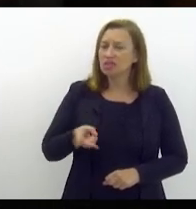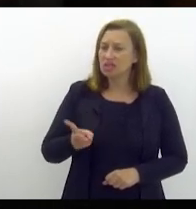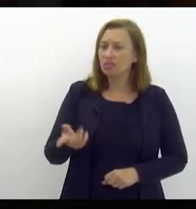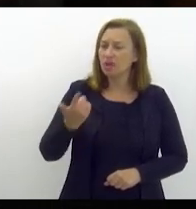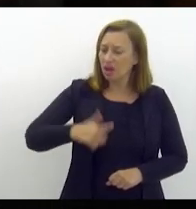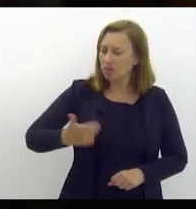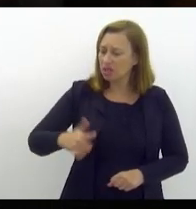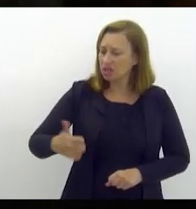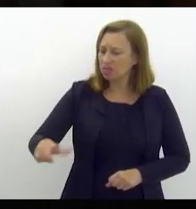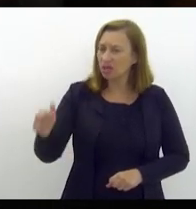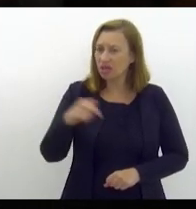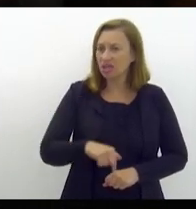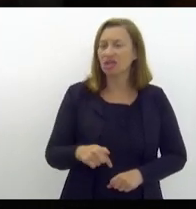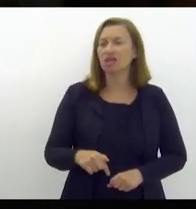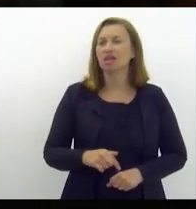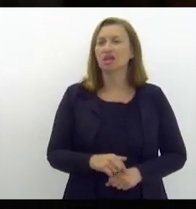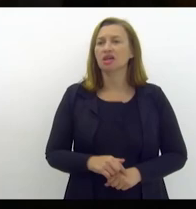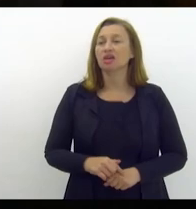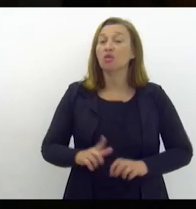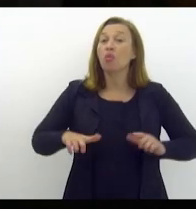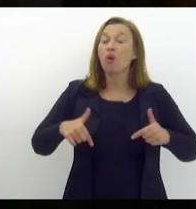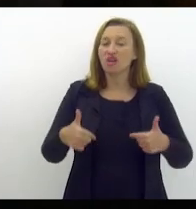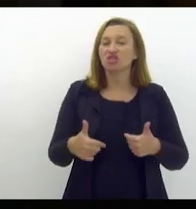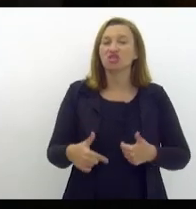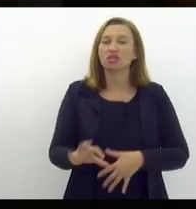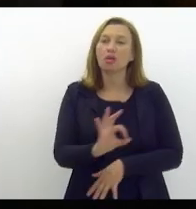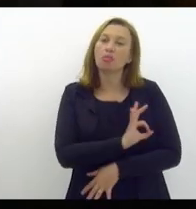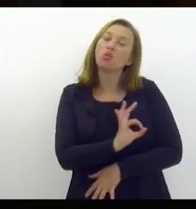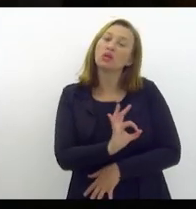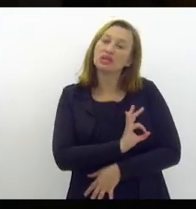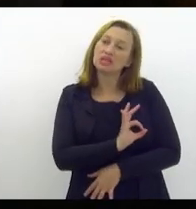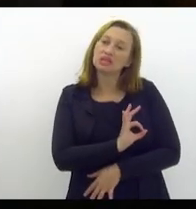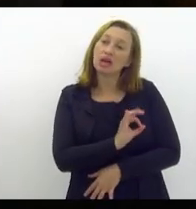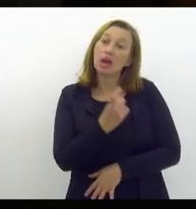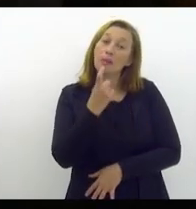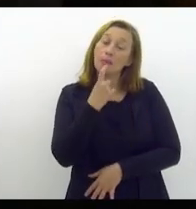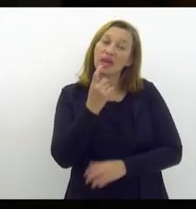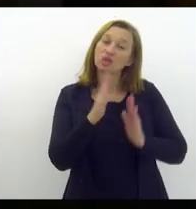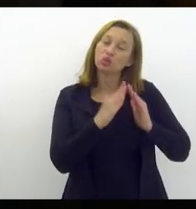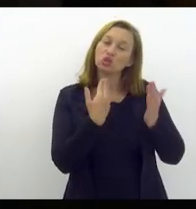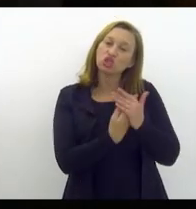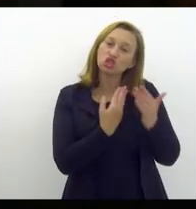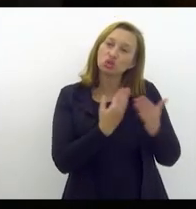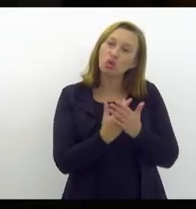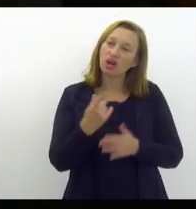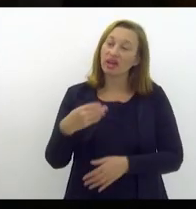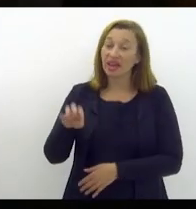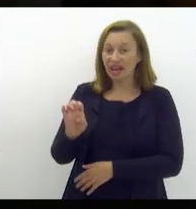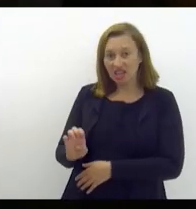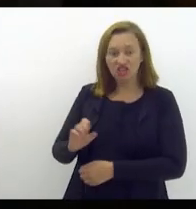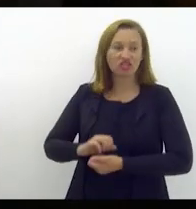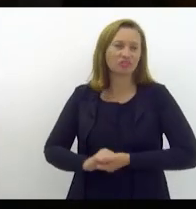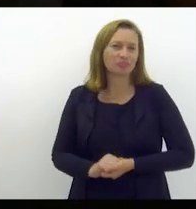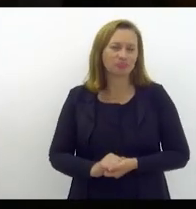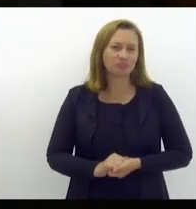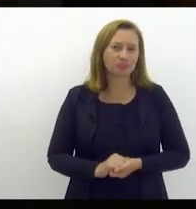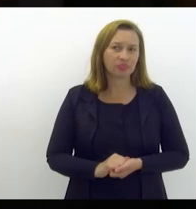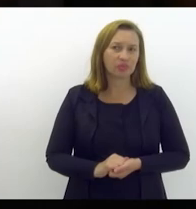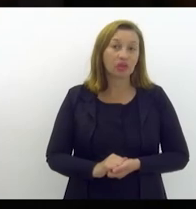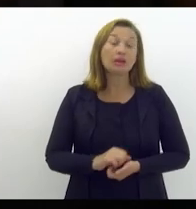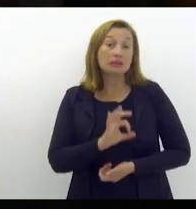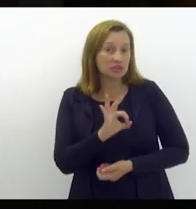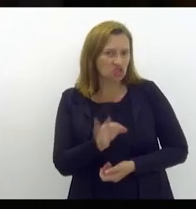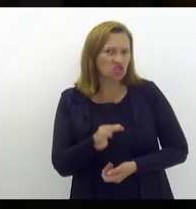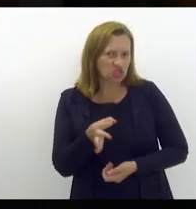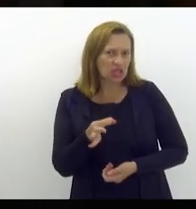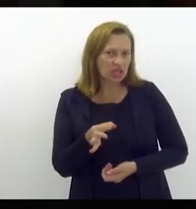vezes com relação às ações policiais perto de escolas e creches. Isso, de